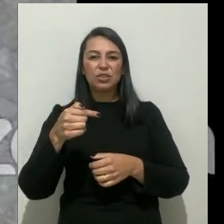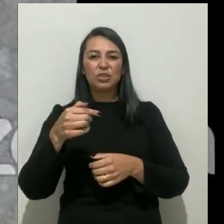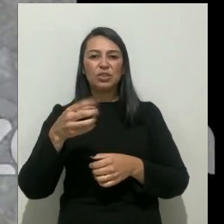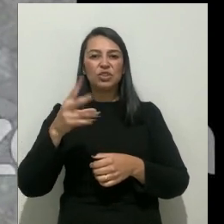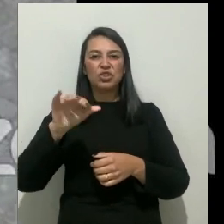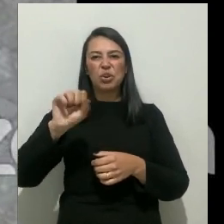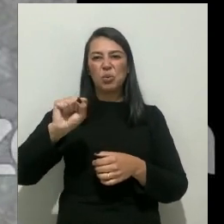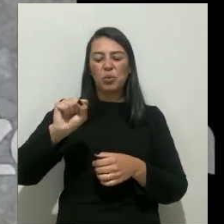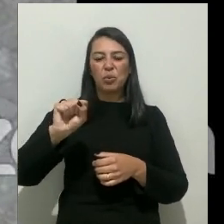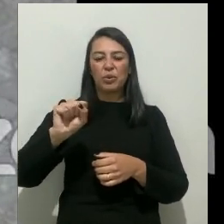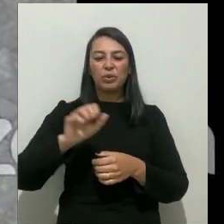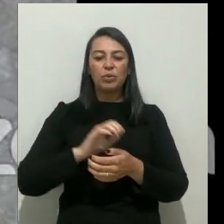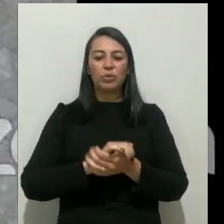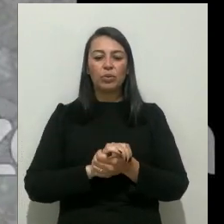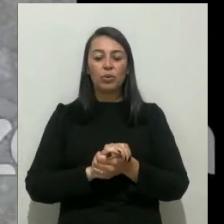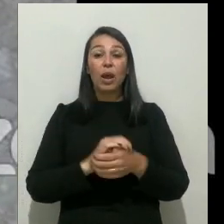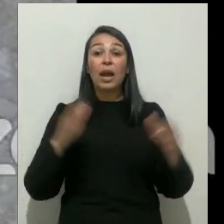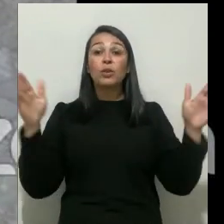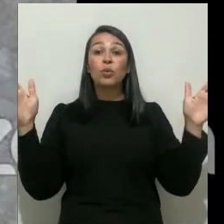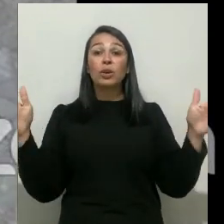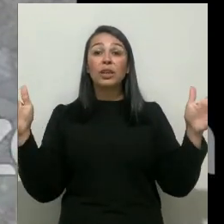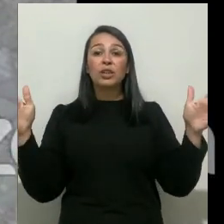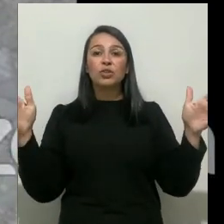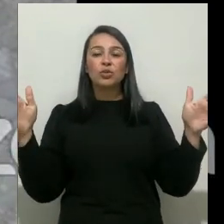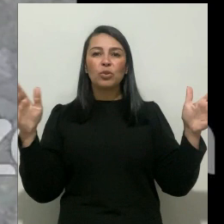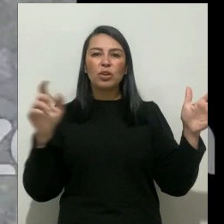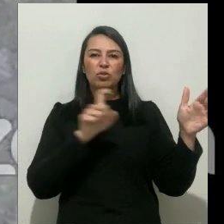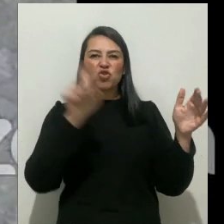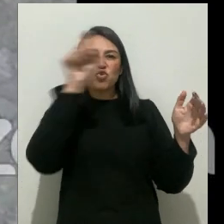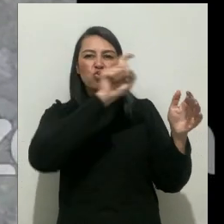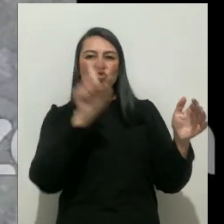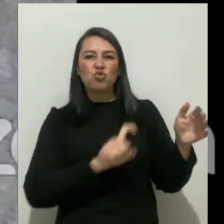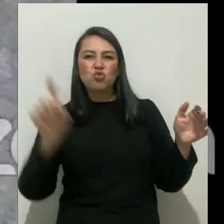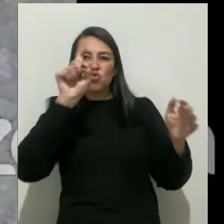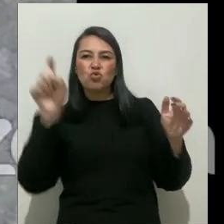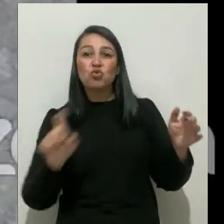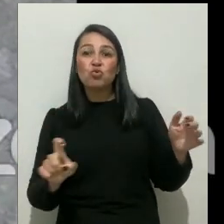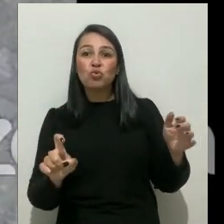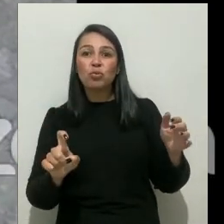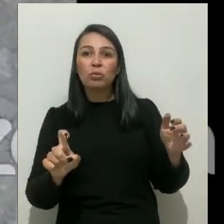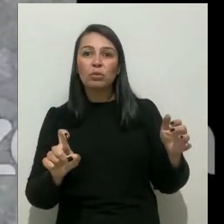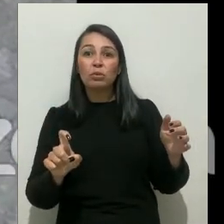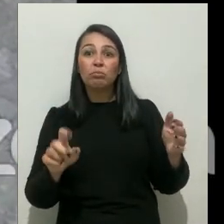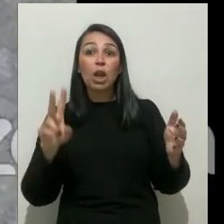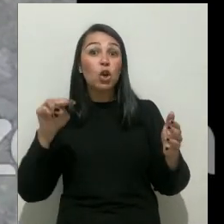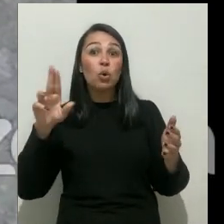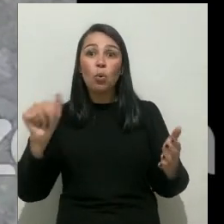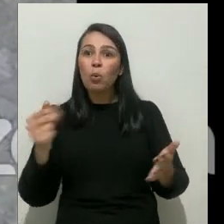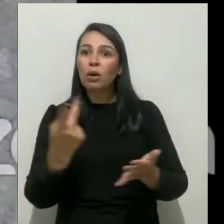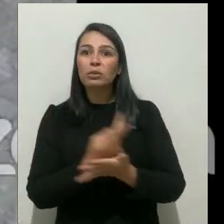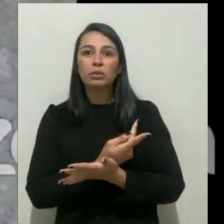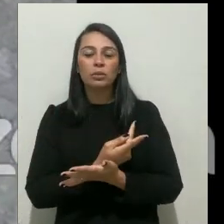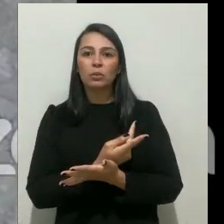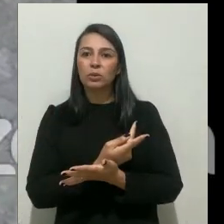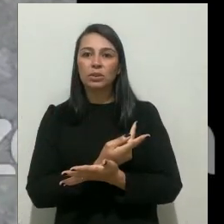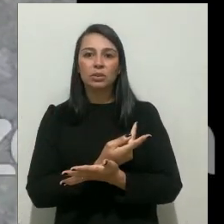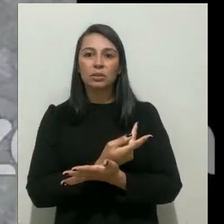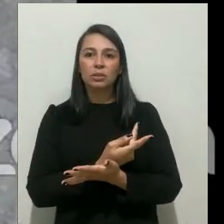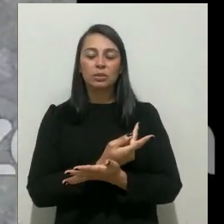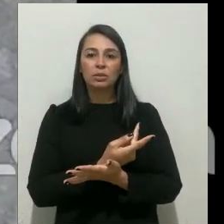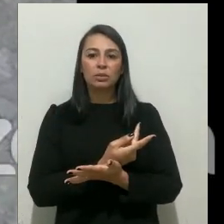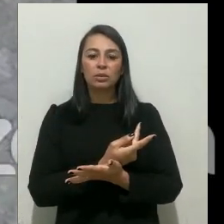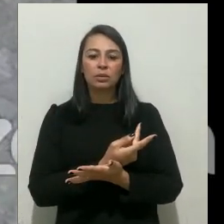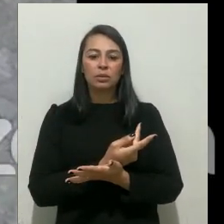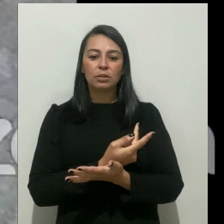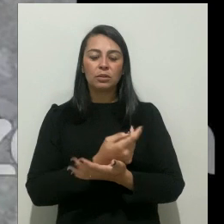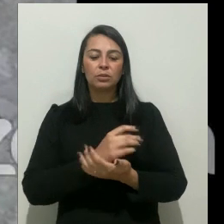9 de abril, o Cristo amanheceu piscado. Isso nunca aconteceu, nunca. Foi, graças a Deus, a primeira e única